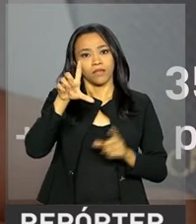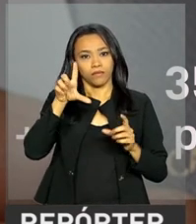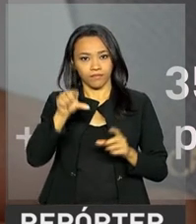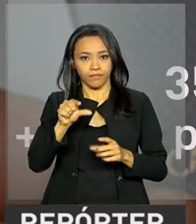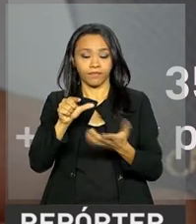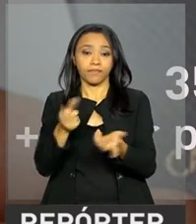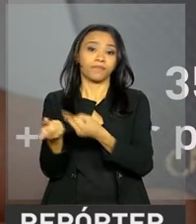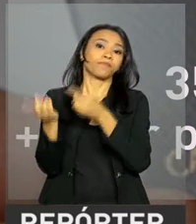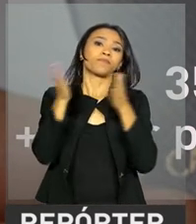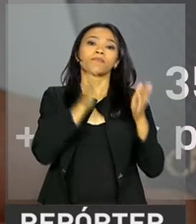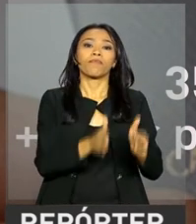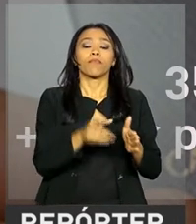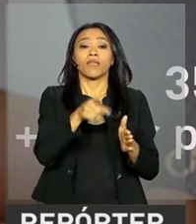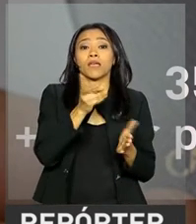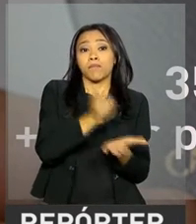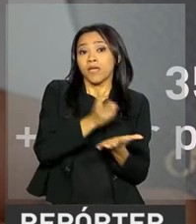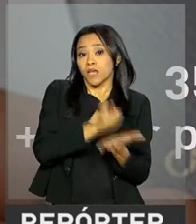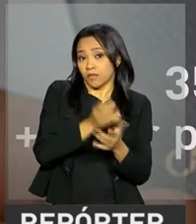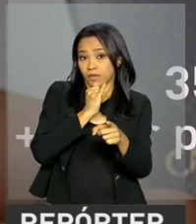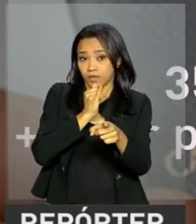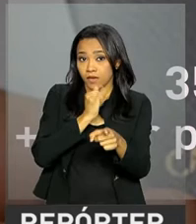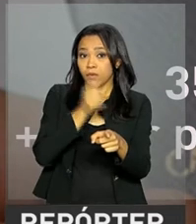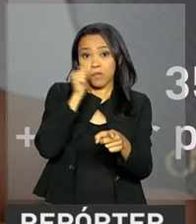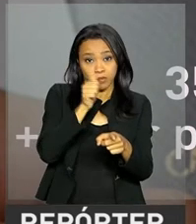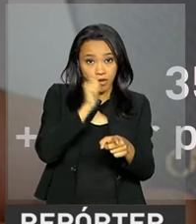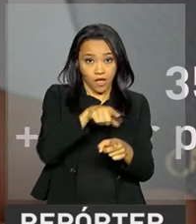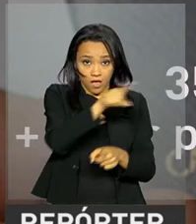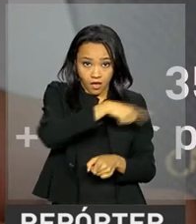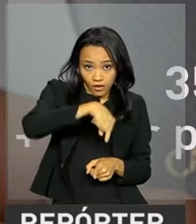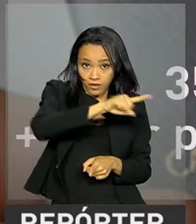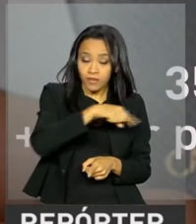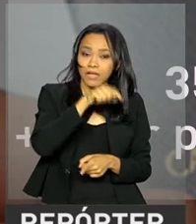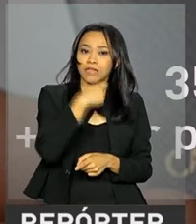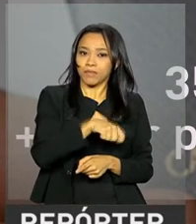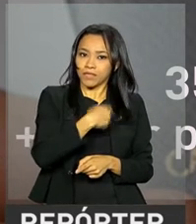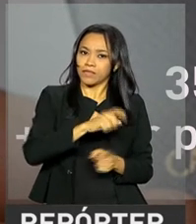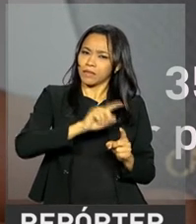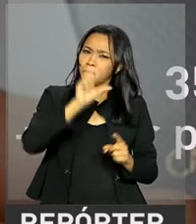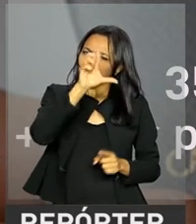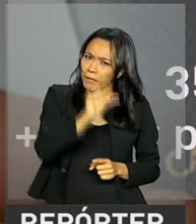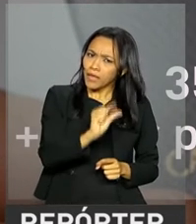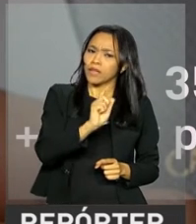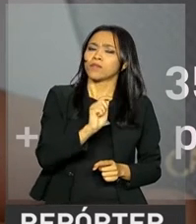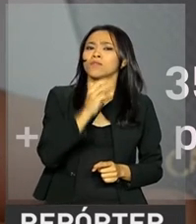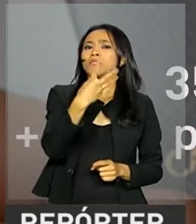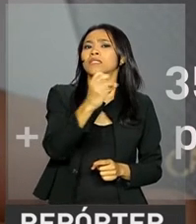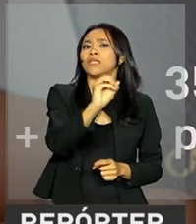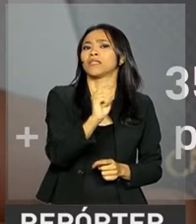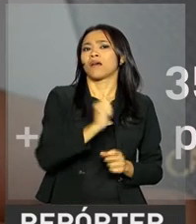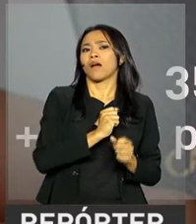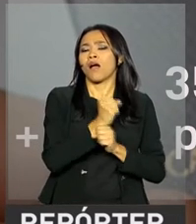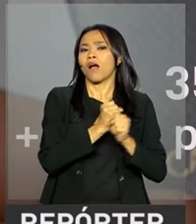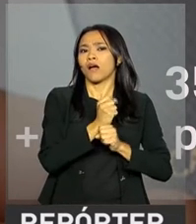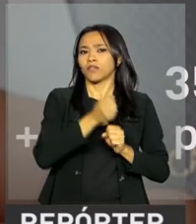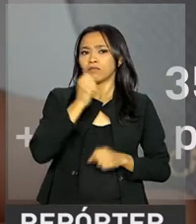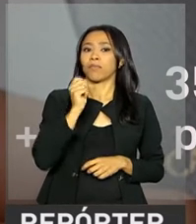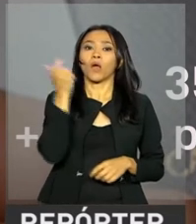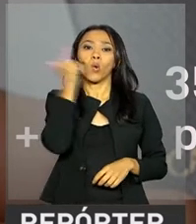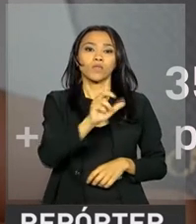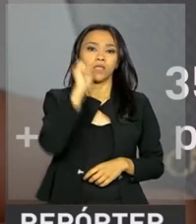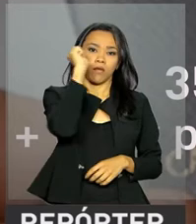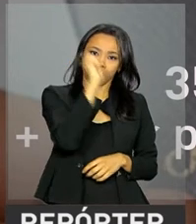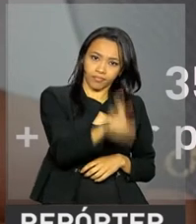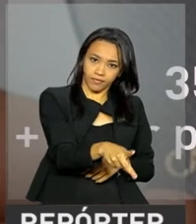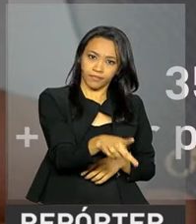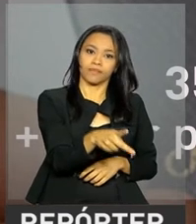final. Se o mesmo exemplo for usado para as mulheres, elas têm de contribuir ainda menos, por 30 anos, para ter o benefício, também